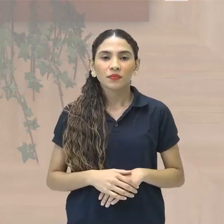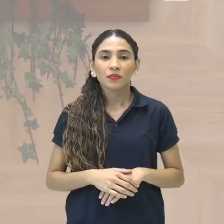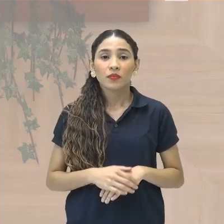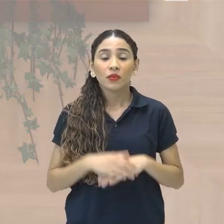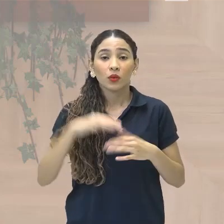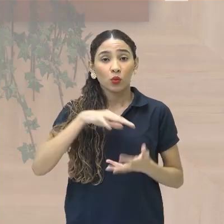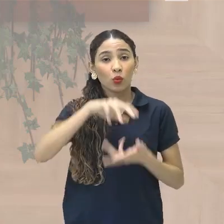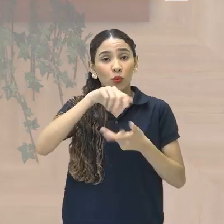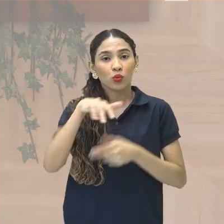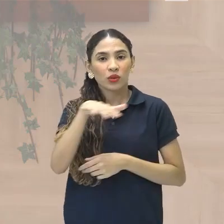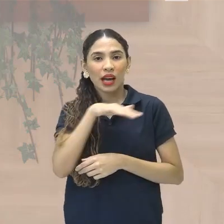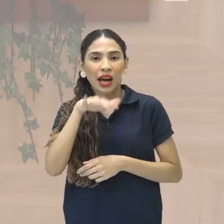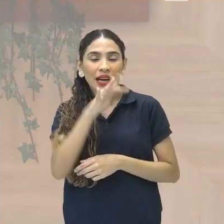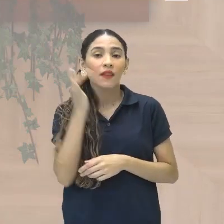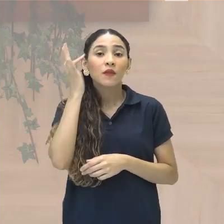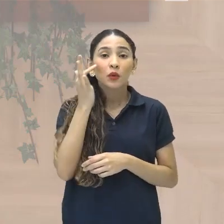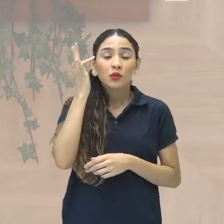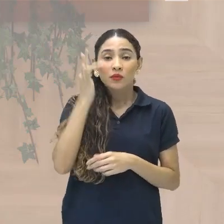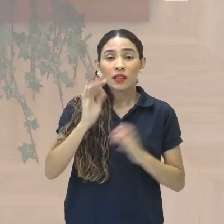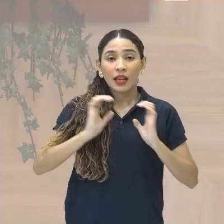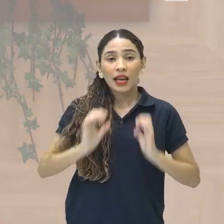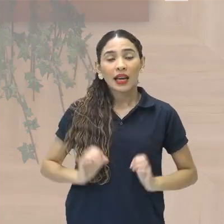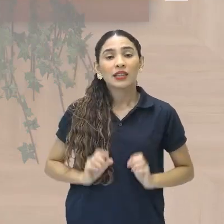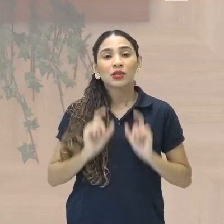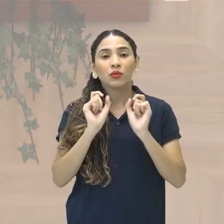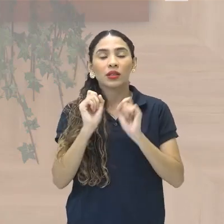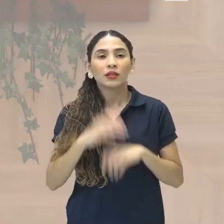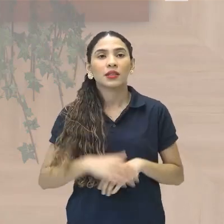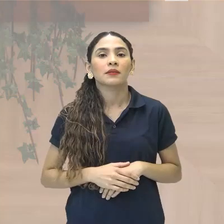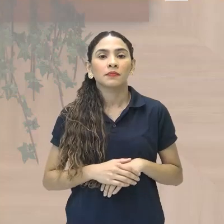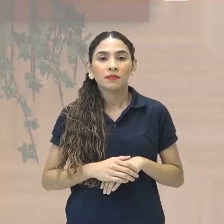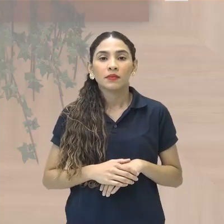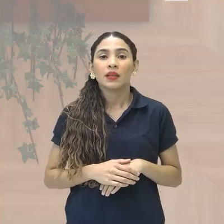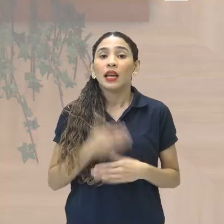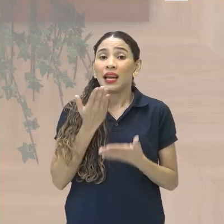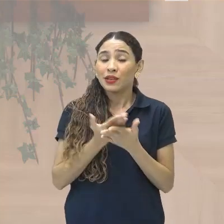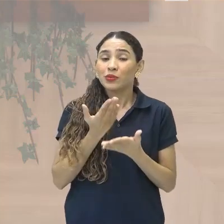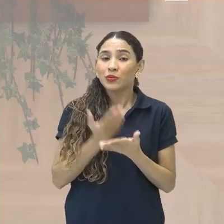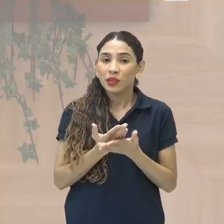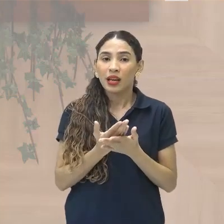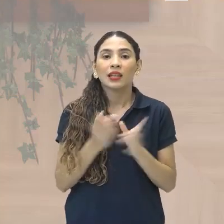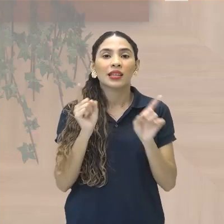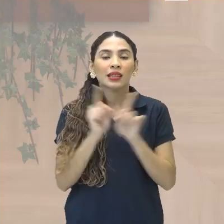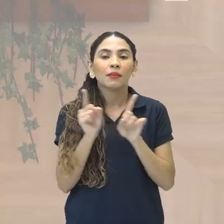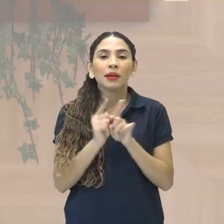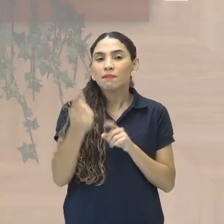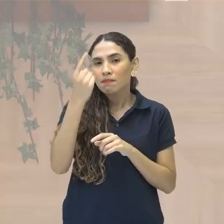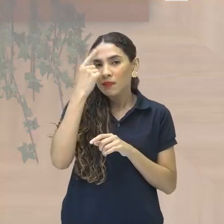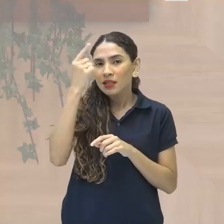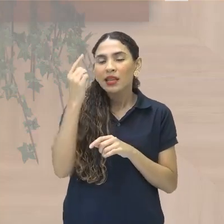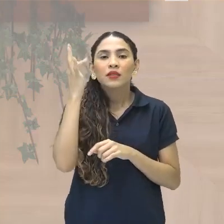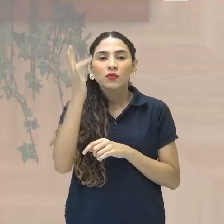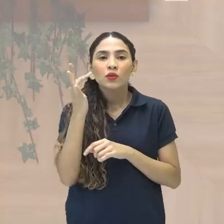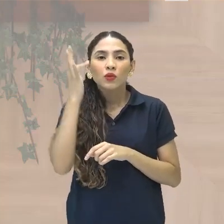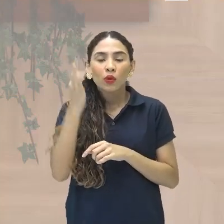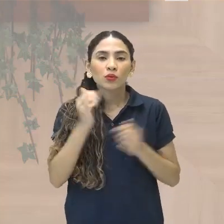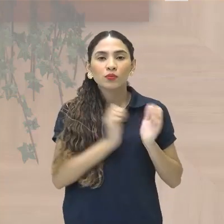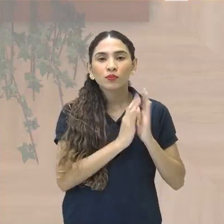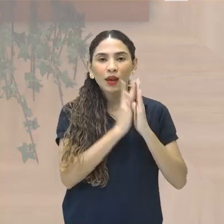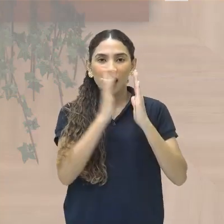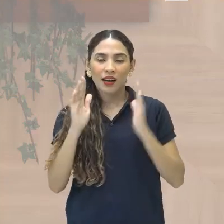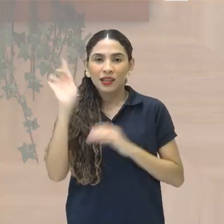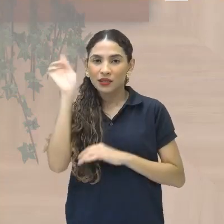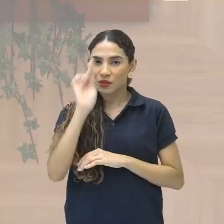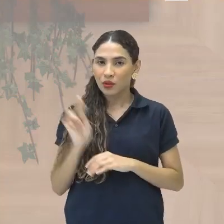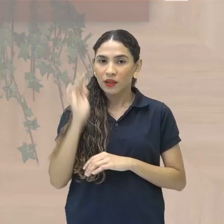no mundo da filosofia, essa ética foi uma ética assim muito estudada, muito pensada pelos filósofos ao longo da